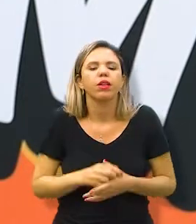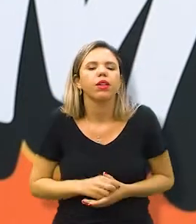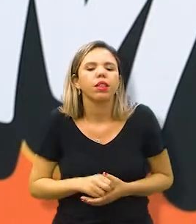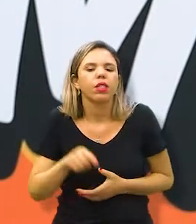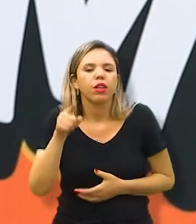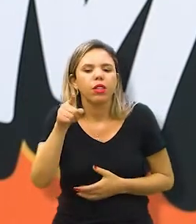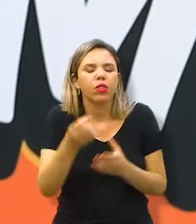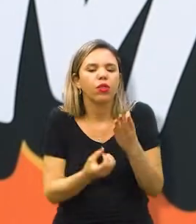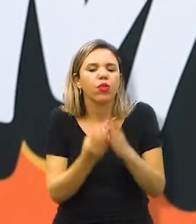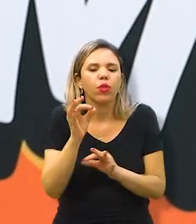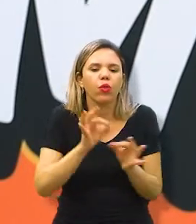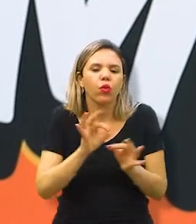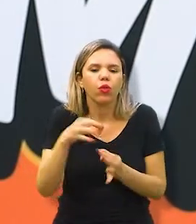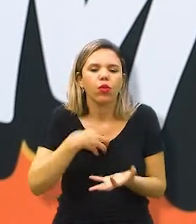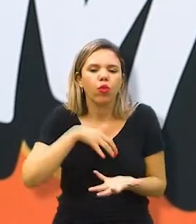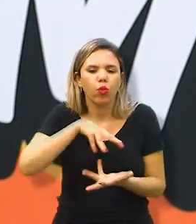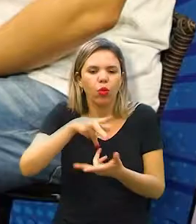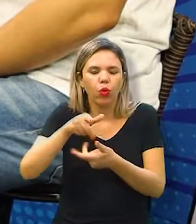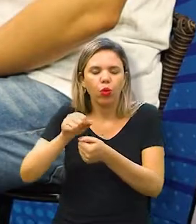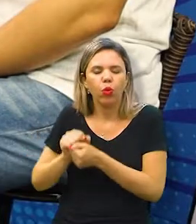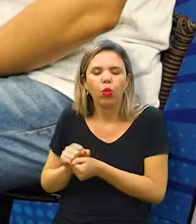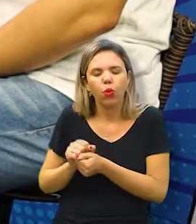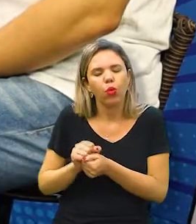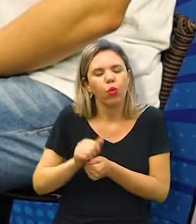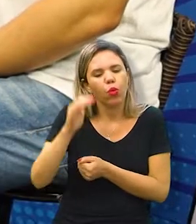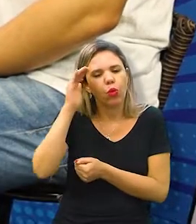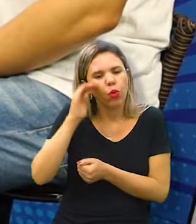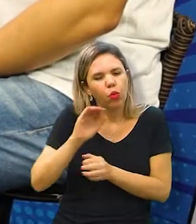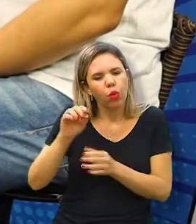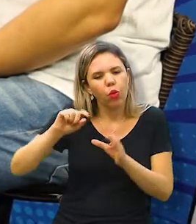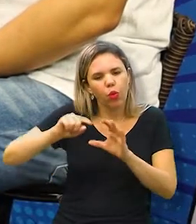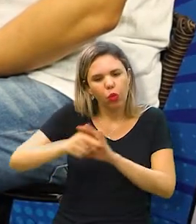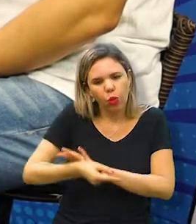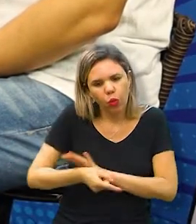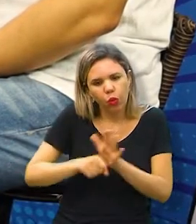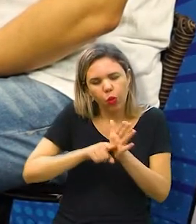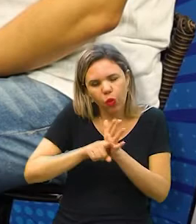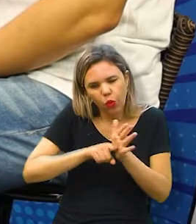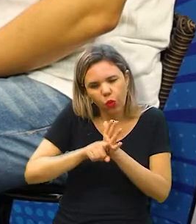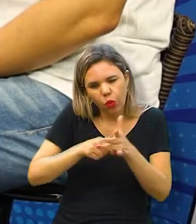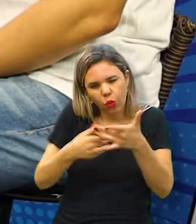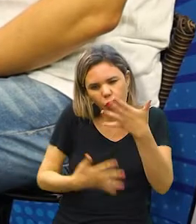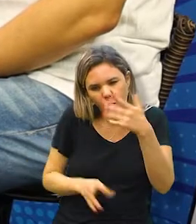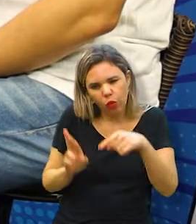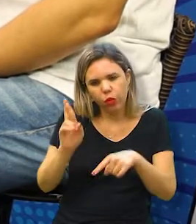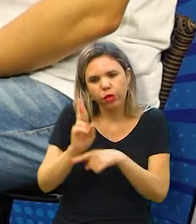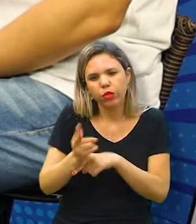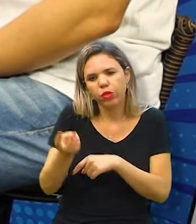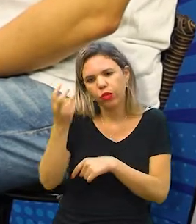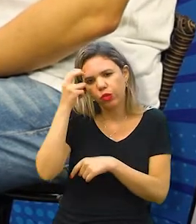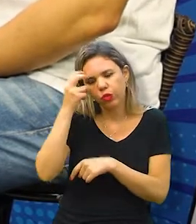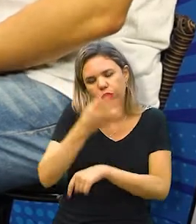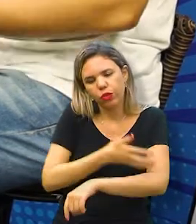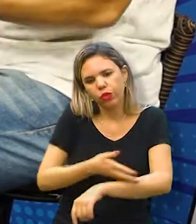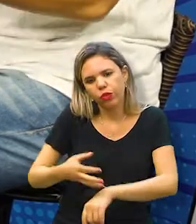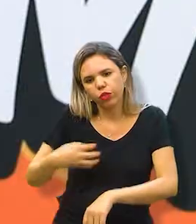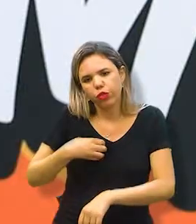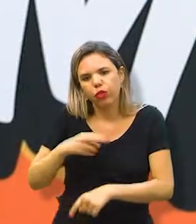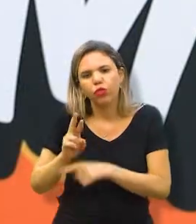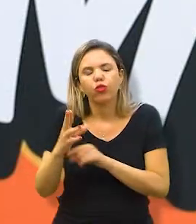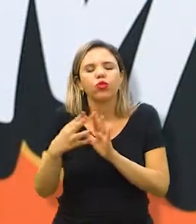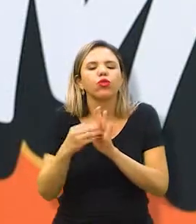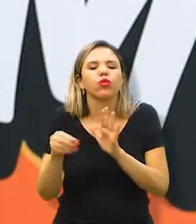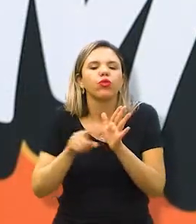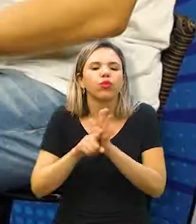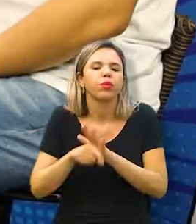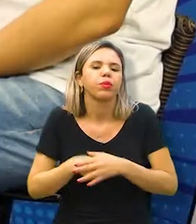para você criar esse universo, né, teve que se aprofundar em várias referências, né? Que referência você